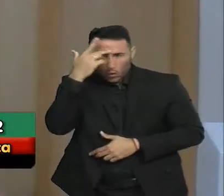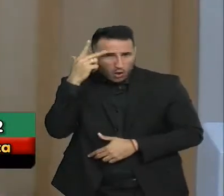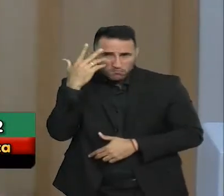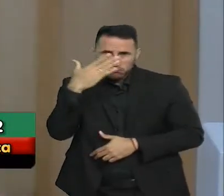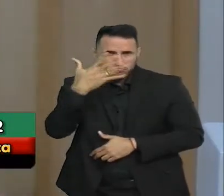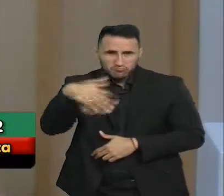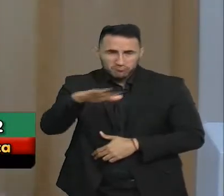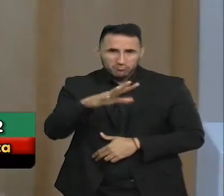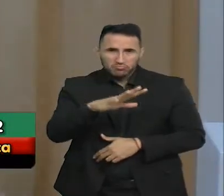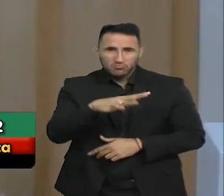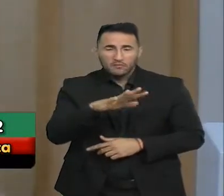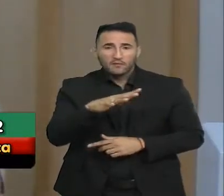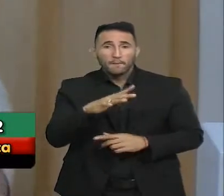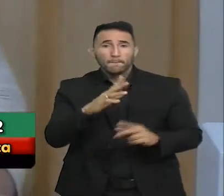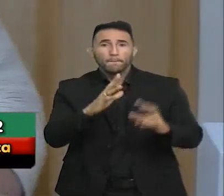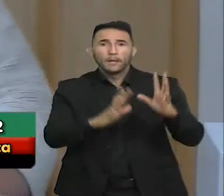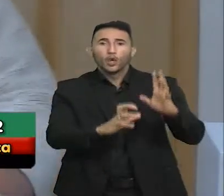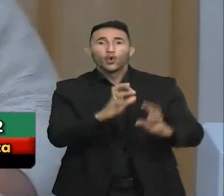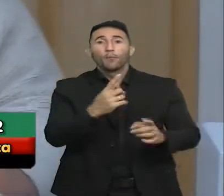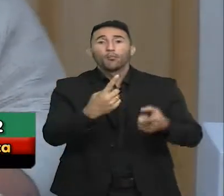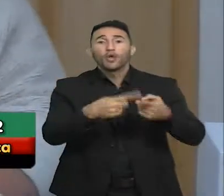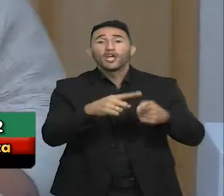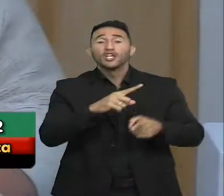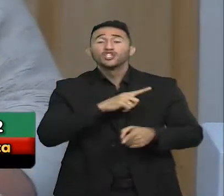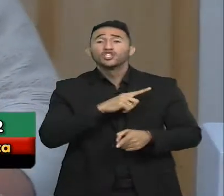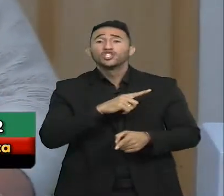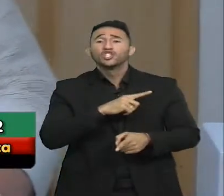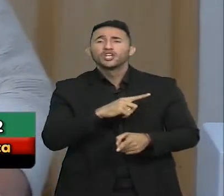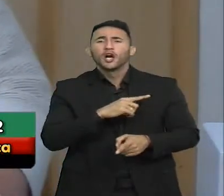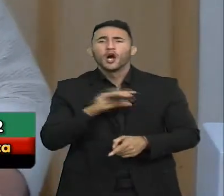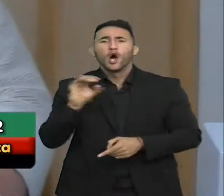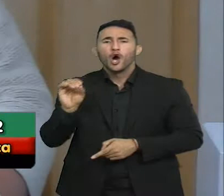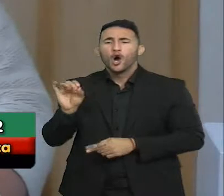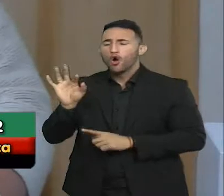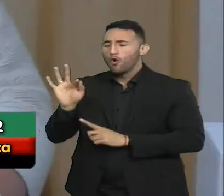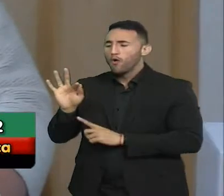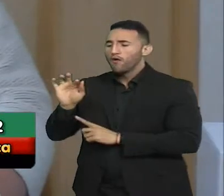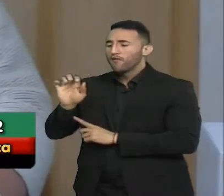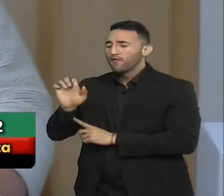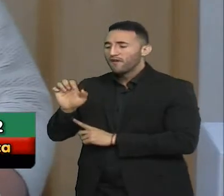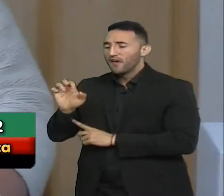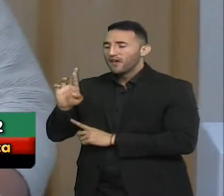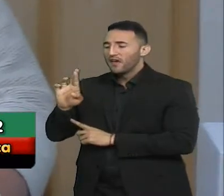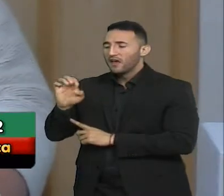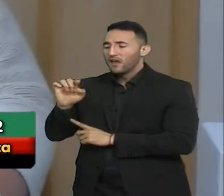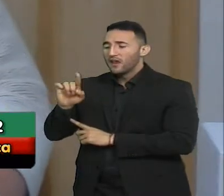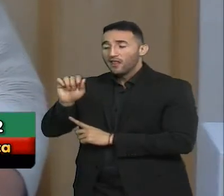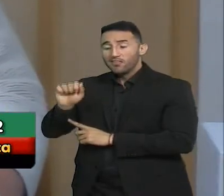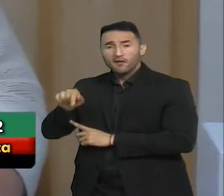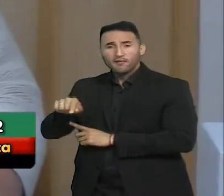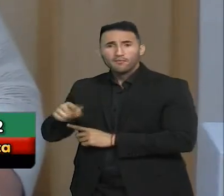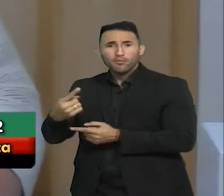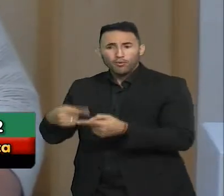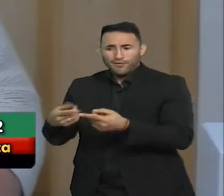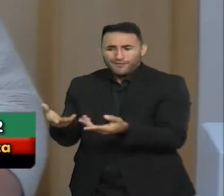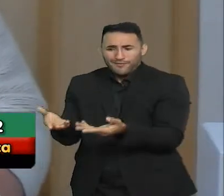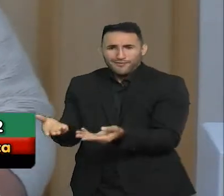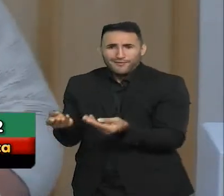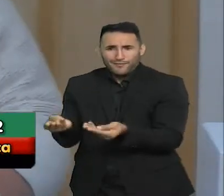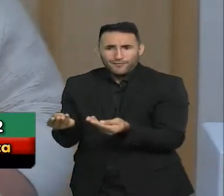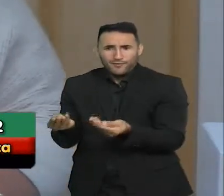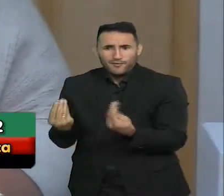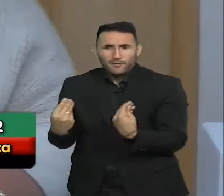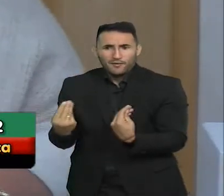um gerente de parque porque tinha uma oferenda ali ao pé de uma árvore, né? E aí questionou por que estava aquilo ali. Falei, opa,